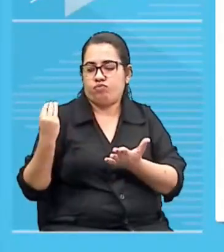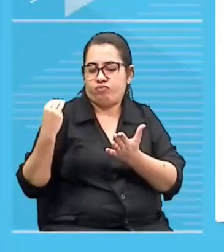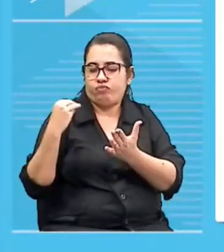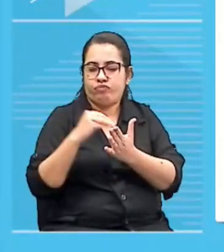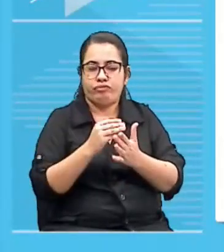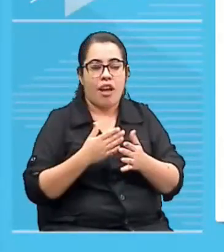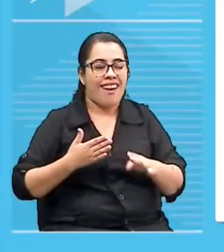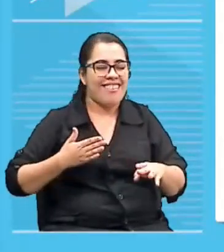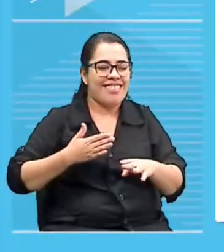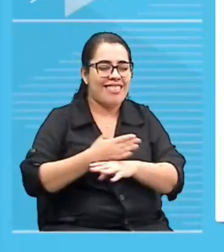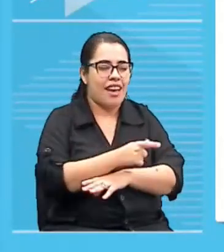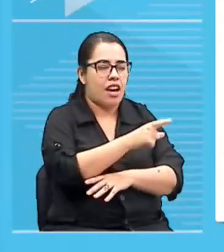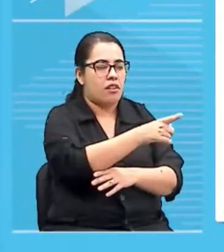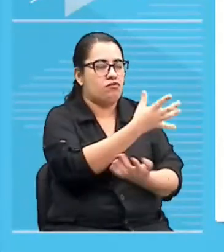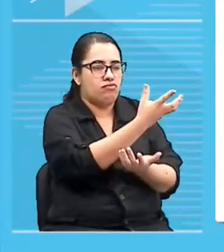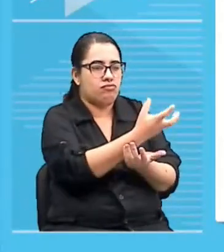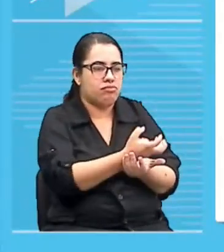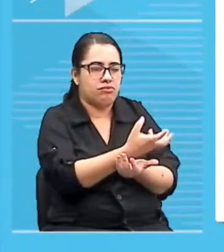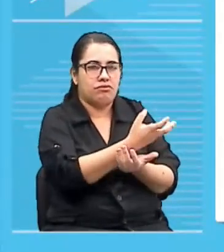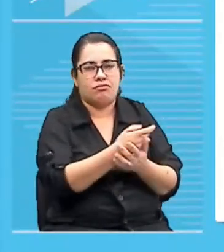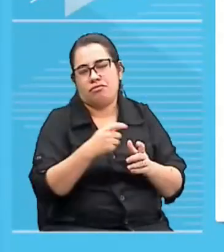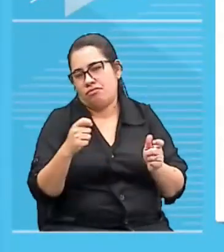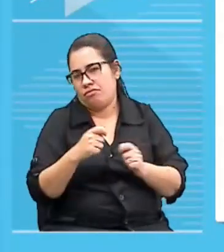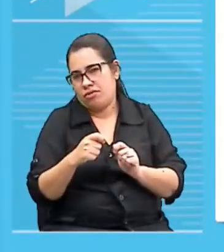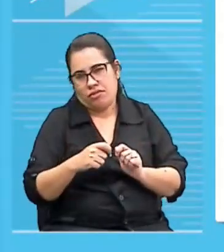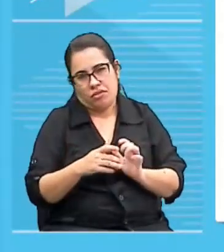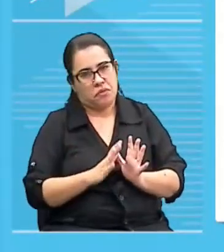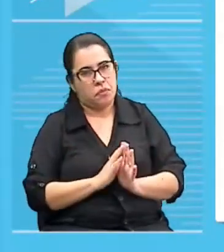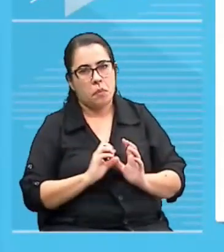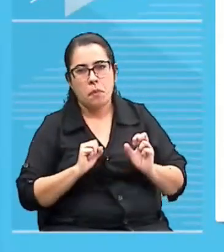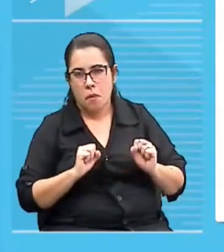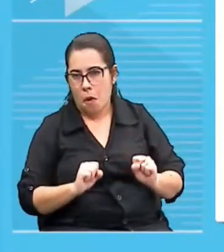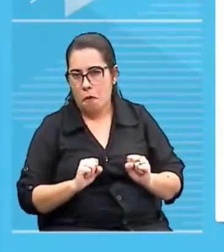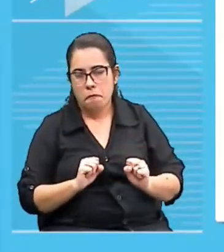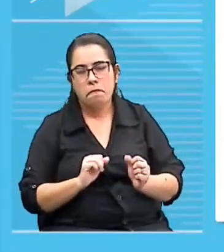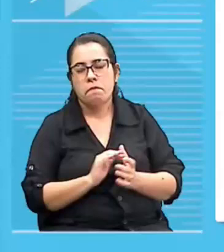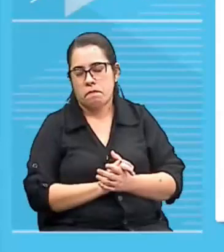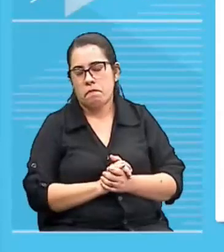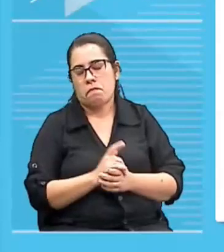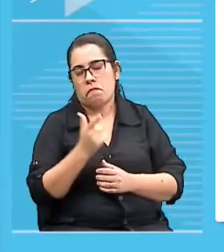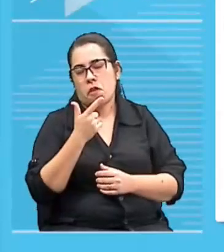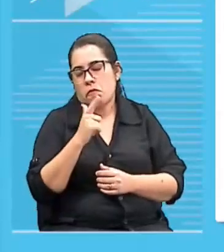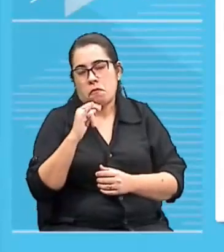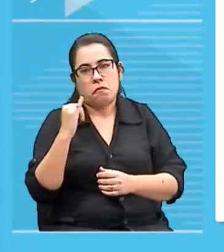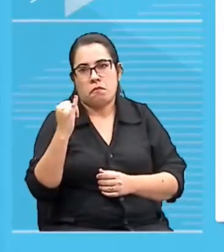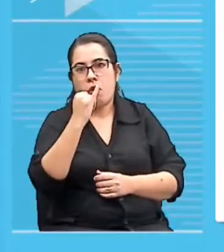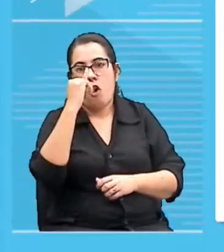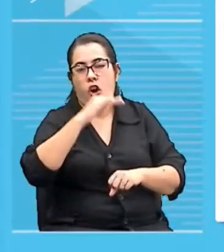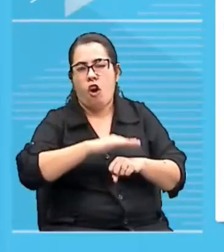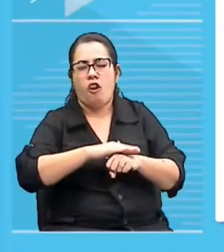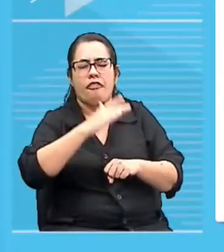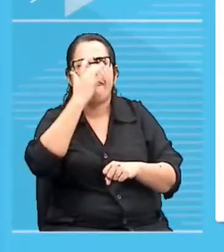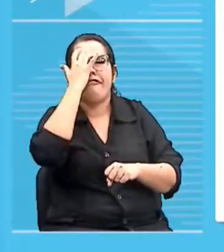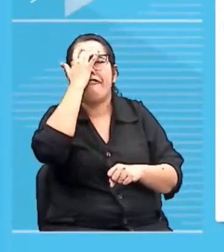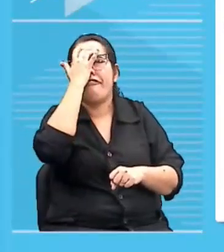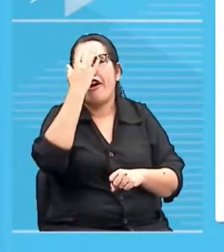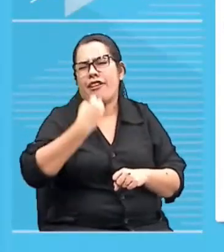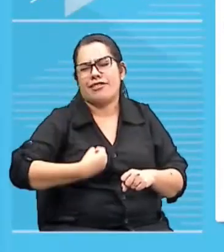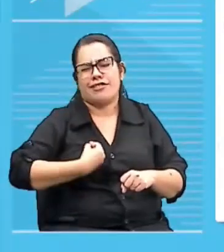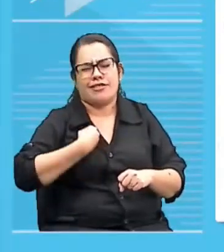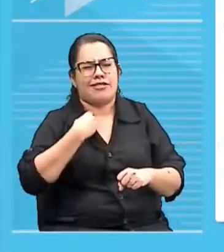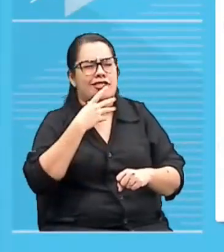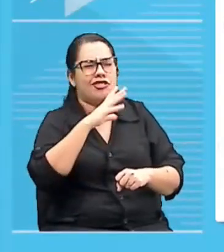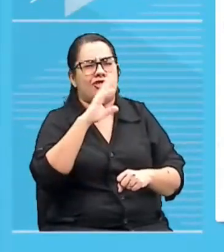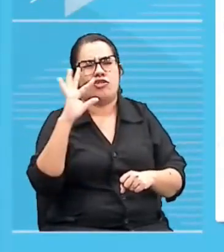ter acesso àquele documento que você precisa, por exemplo. Tá? Isso é um outro ponto que facilita muito a